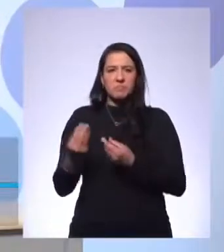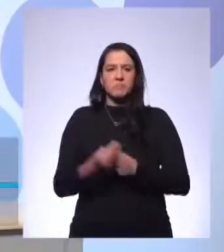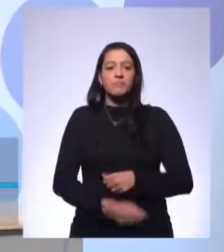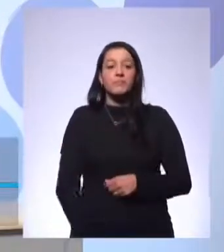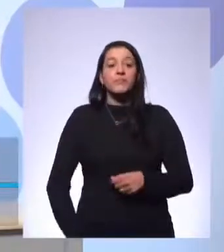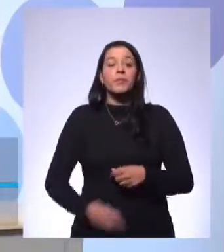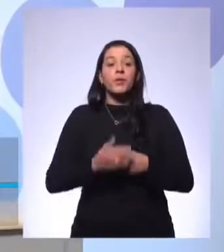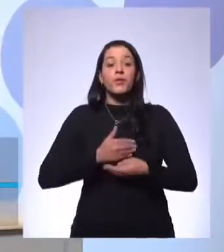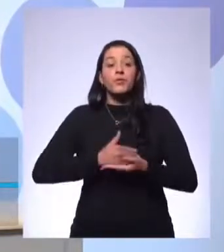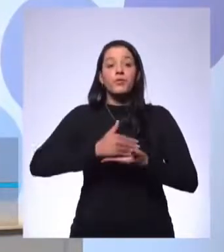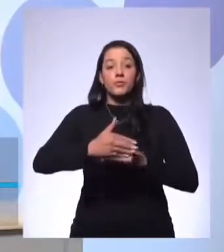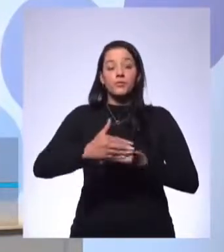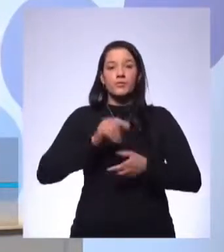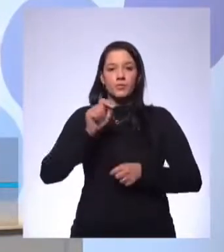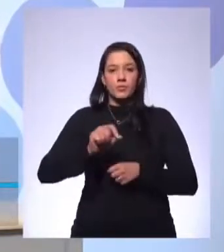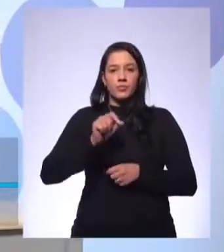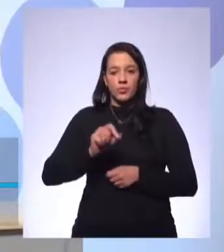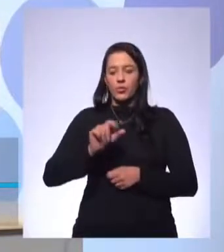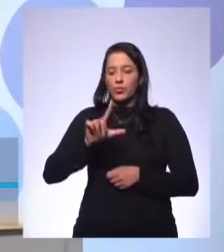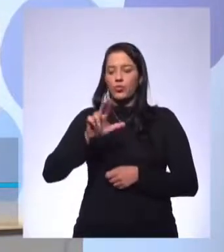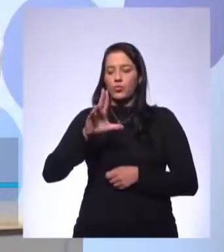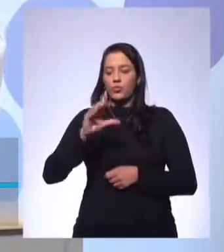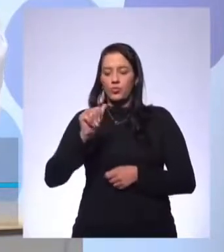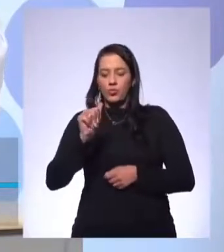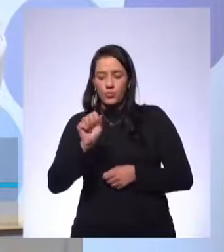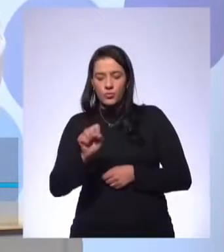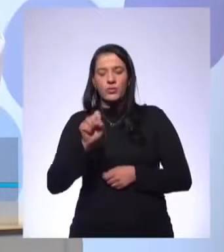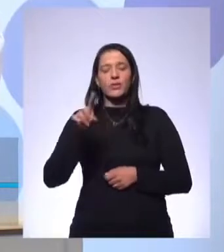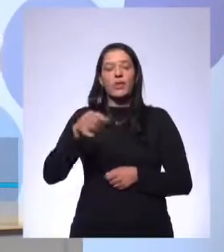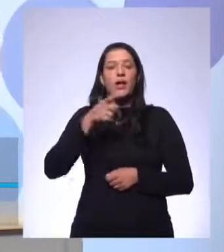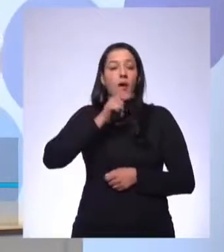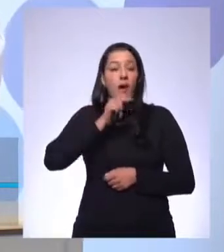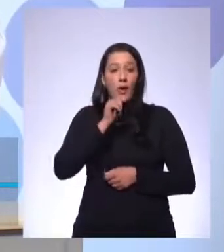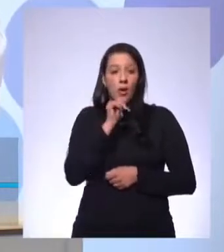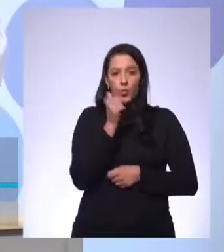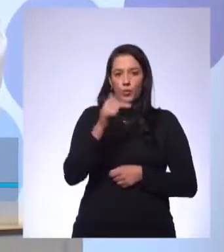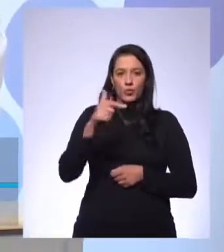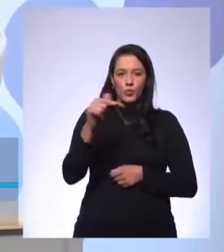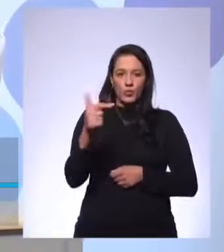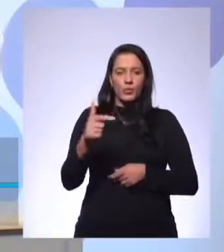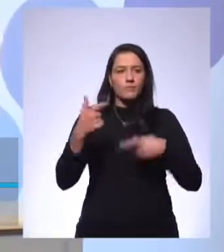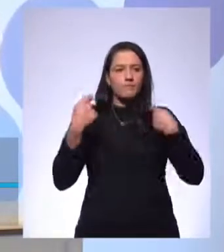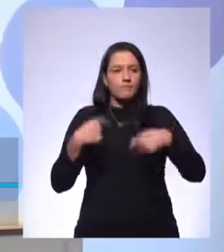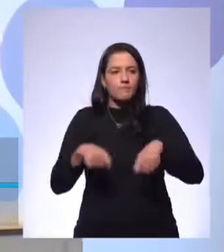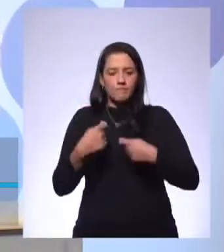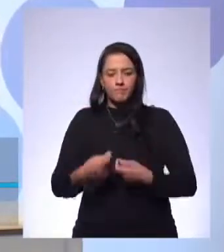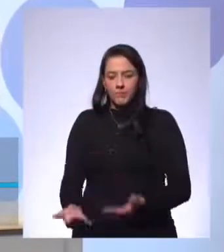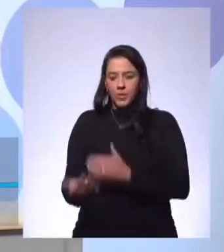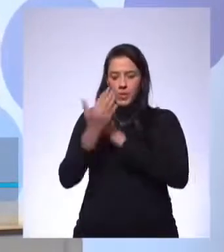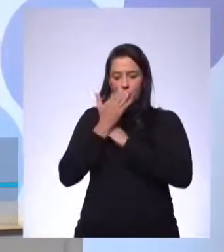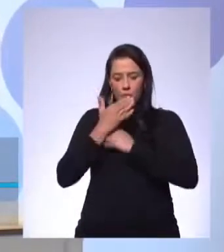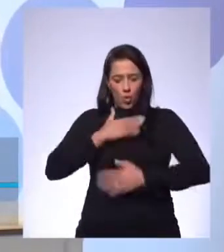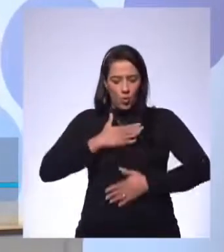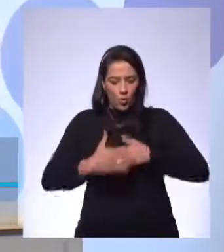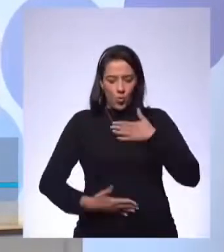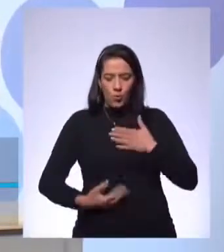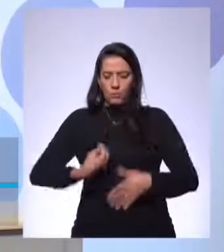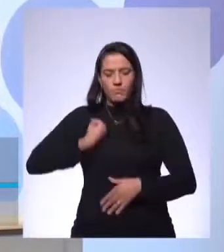com o Lucas. Ele diz assim, ó, sem água, o corpo humano não consegue prover o necessário para a nossa